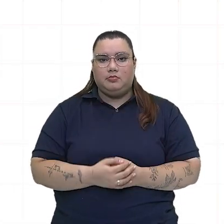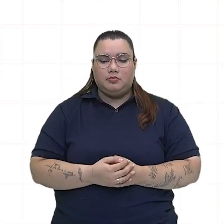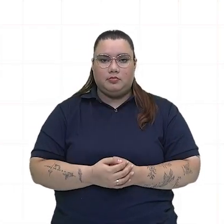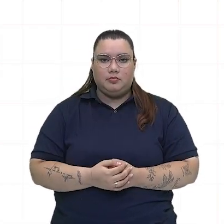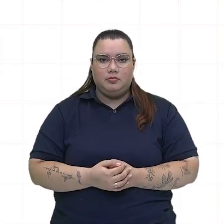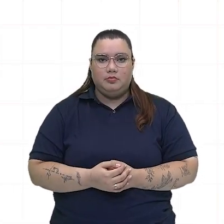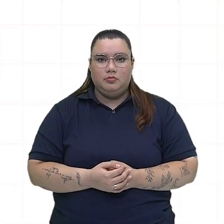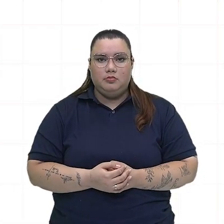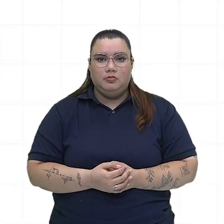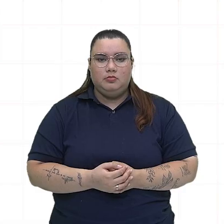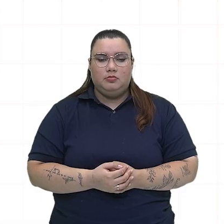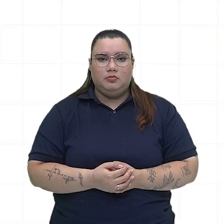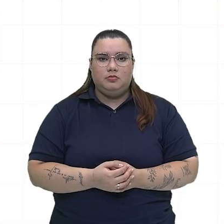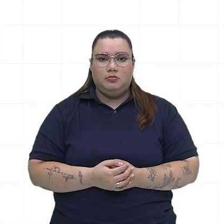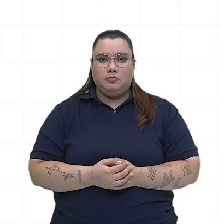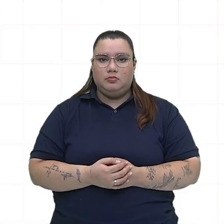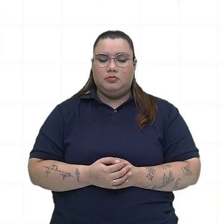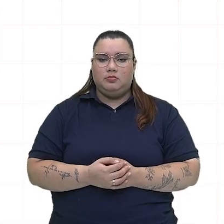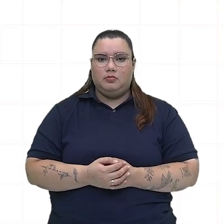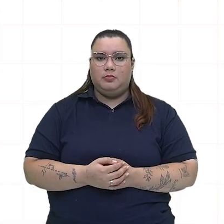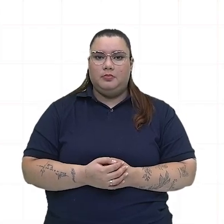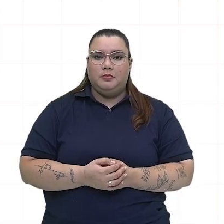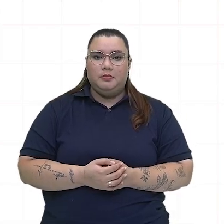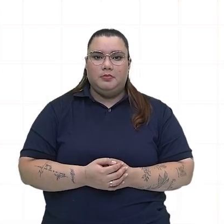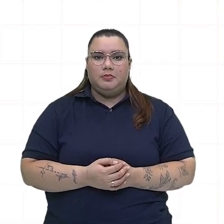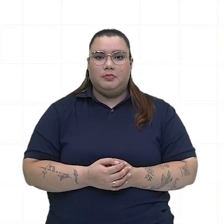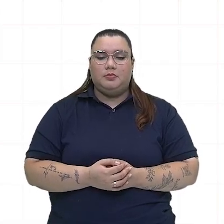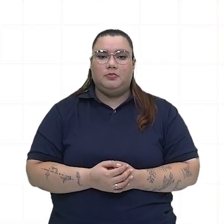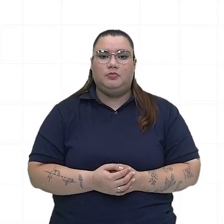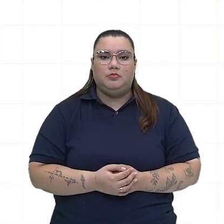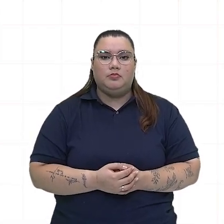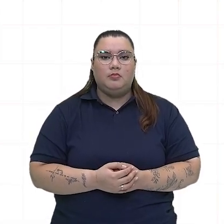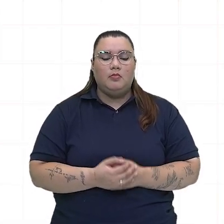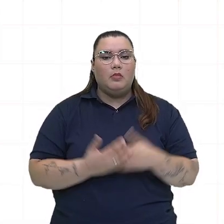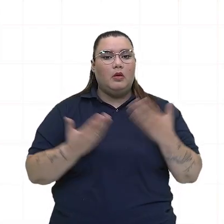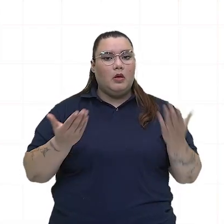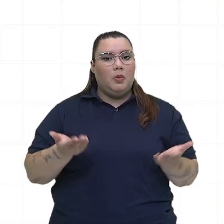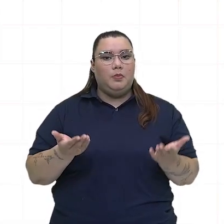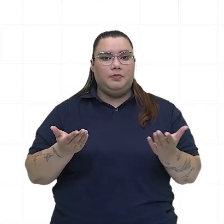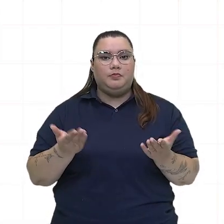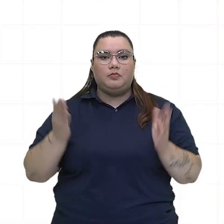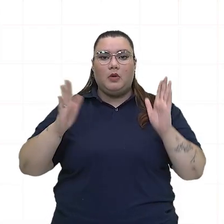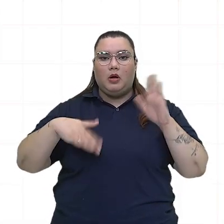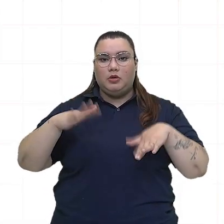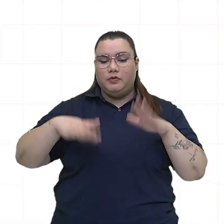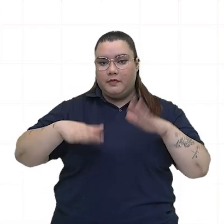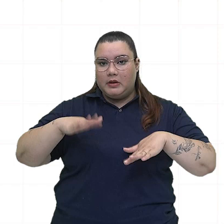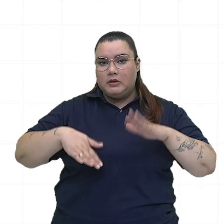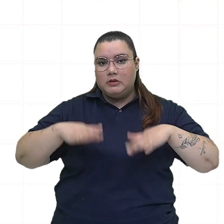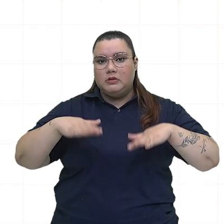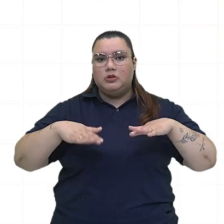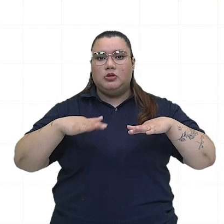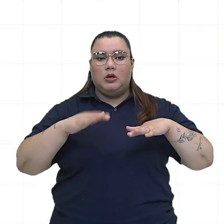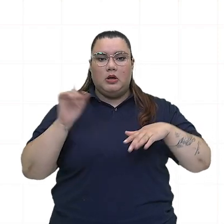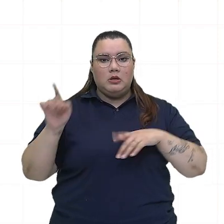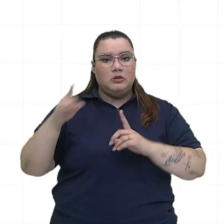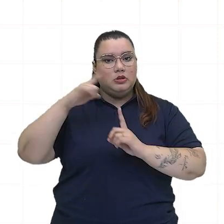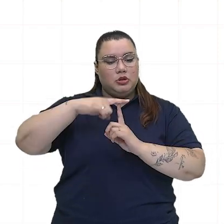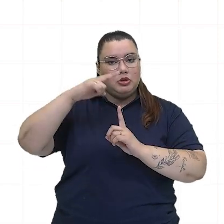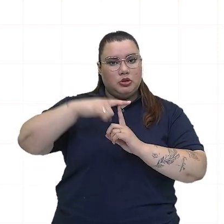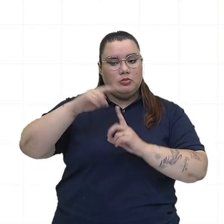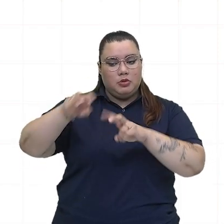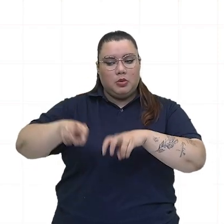sendo pessoas de uma única família. Então, geralmente, a agricultura familiar, ela